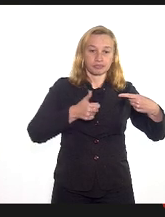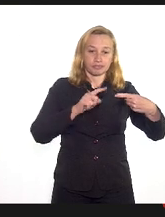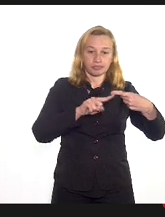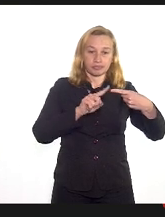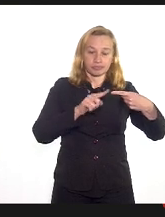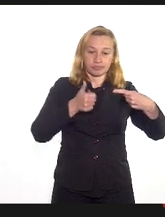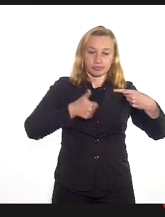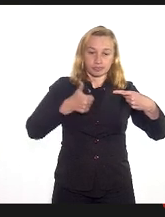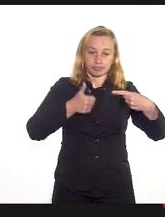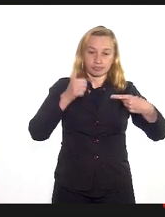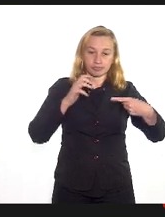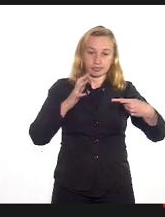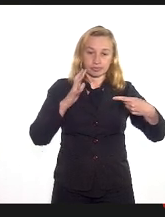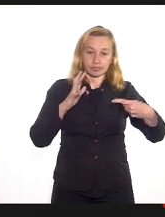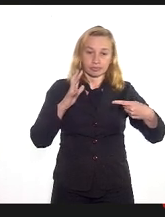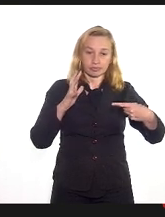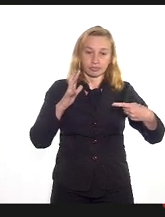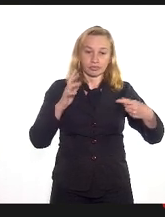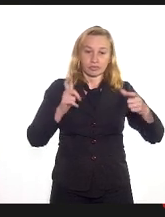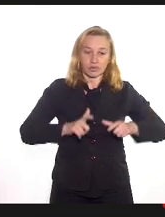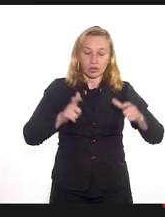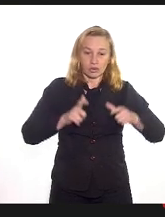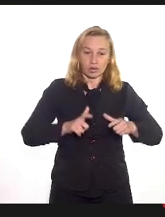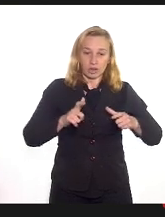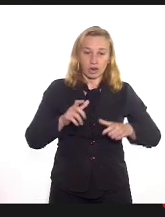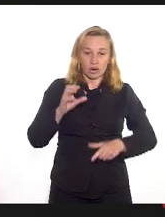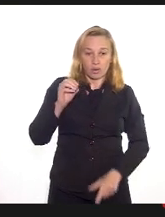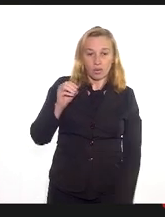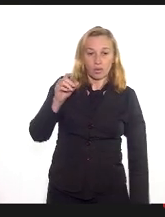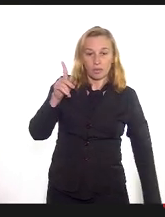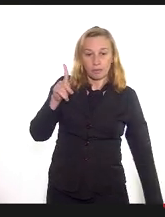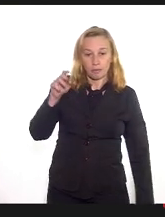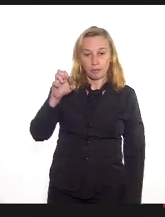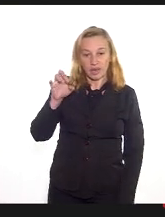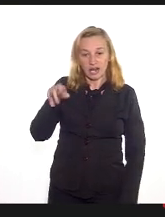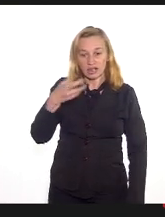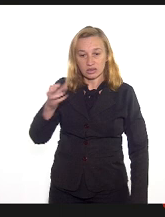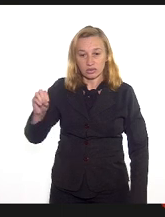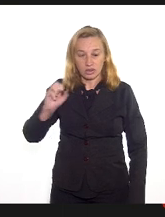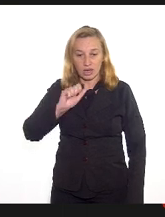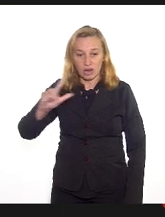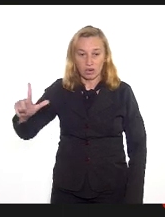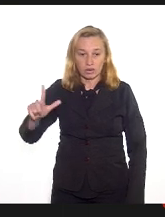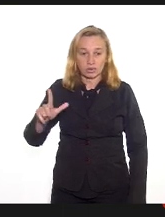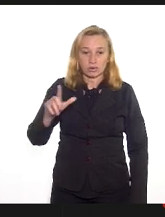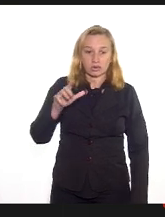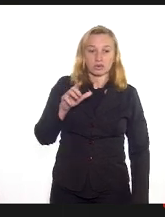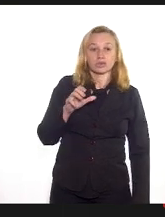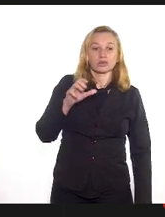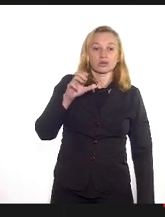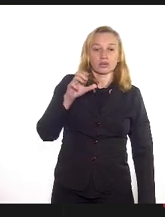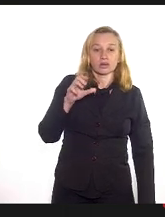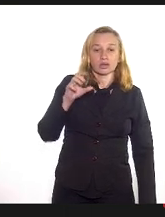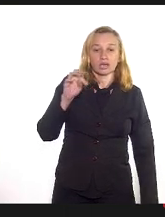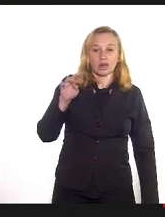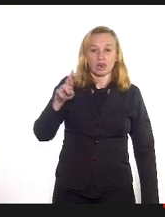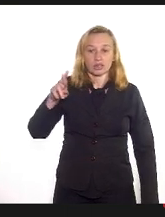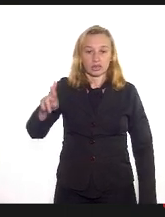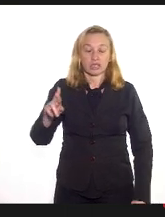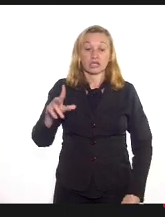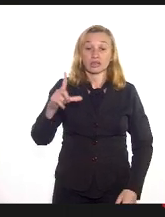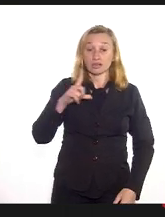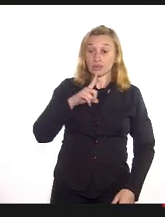O primeiro é no ambiente operacional do cluster. Lá vão surgir ideias de